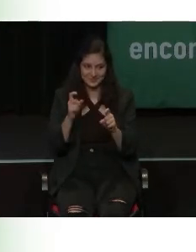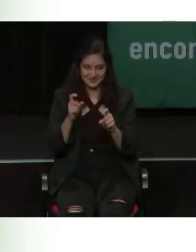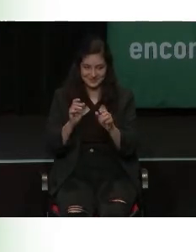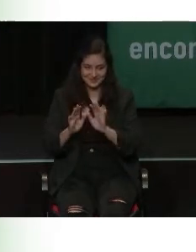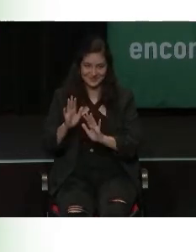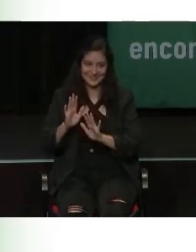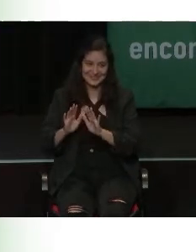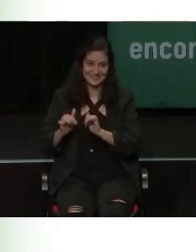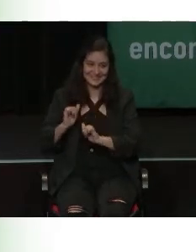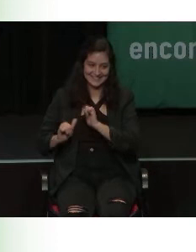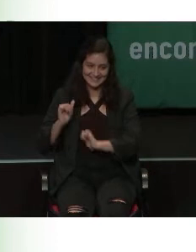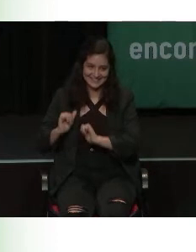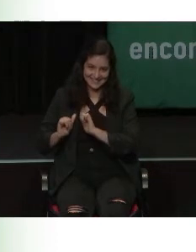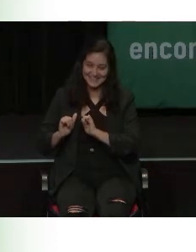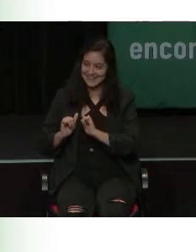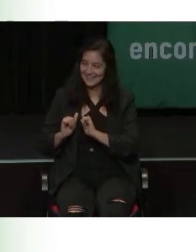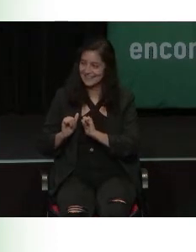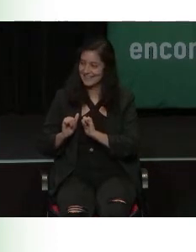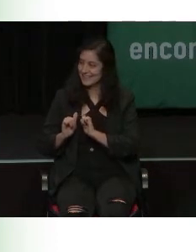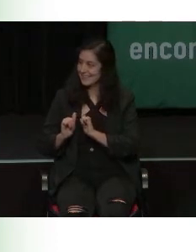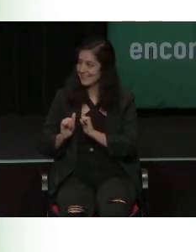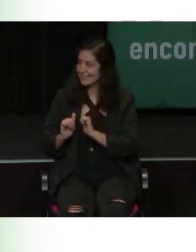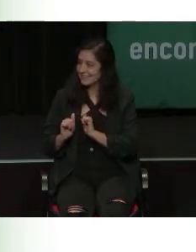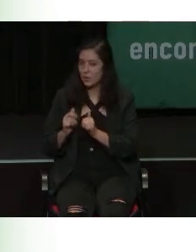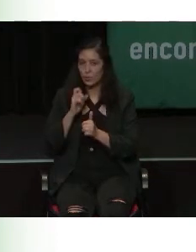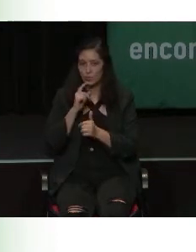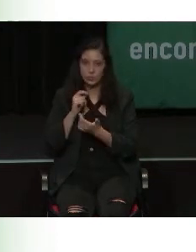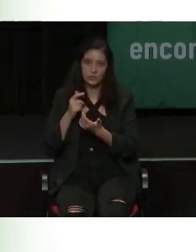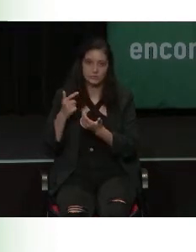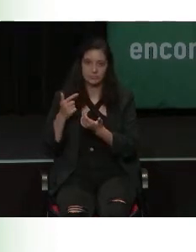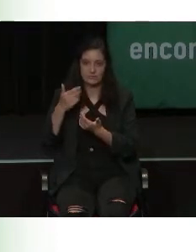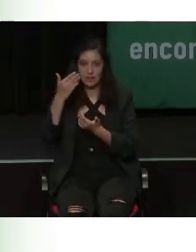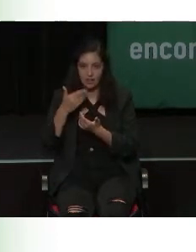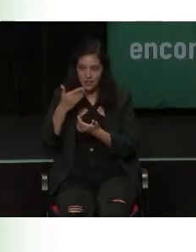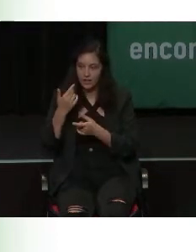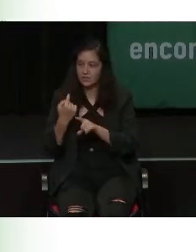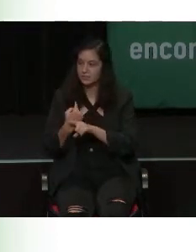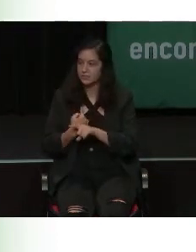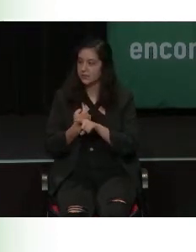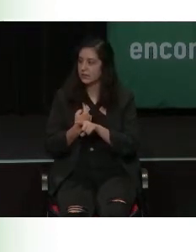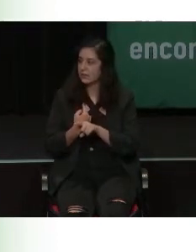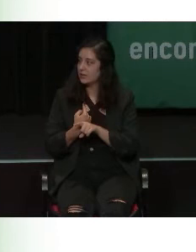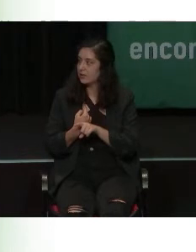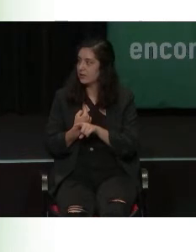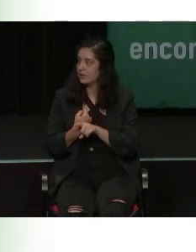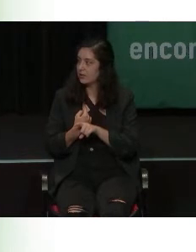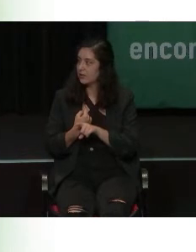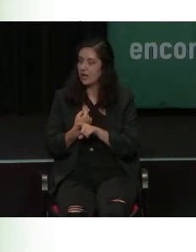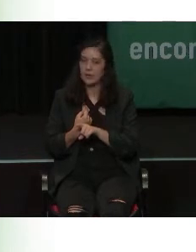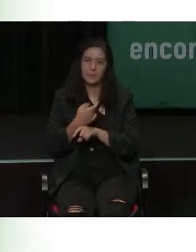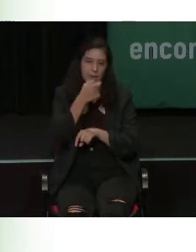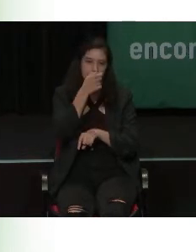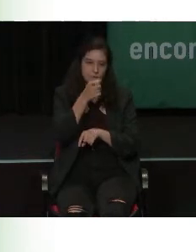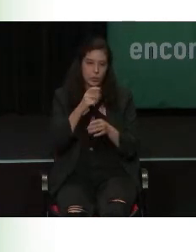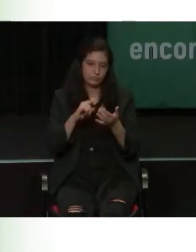antecedência, que poderá ser até de dias, o cidadão para desenvolver um teste.